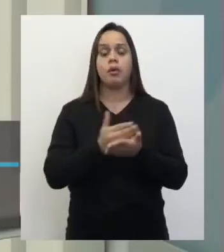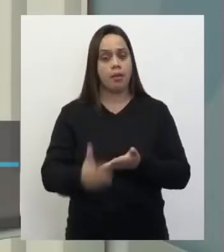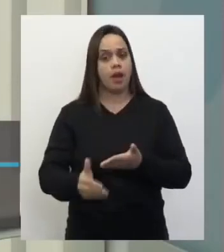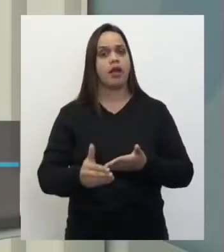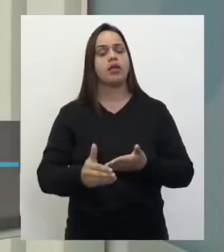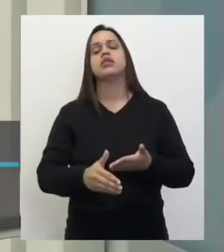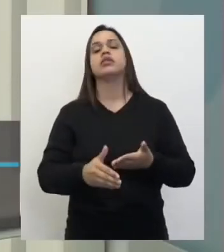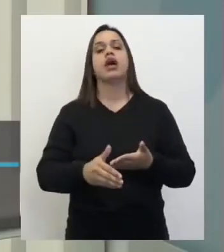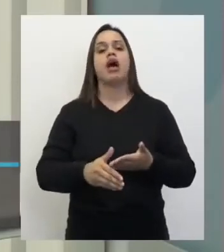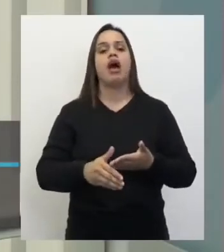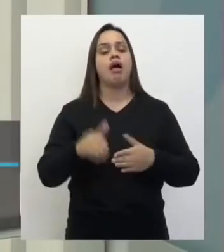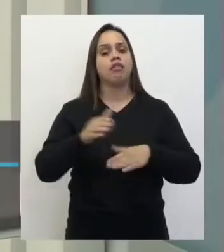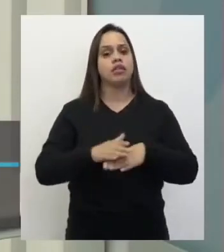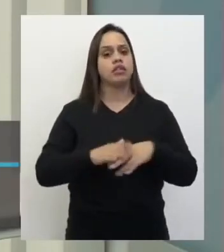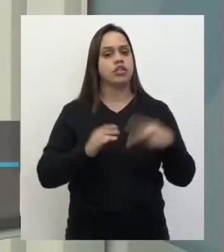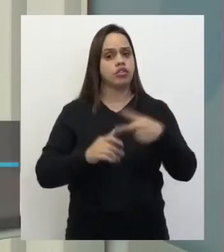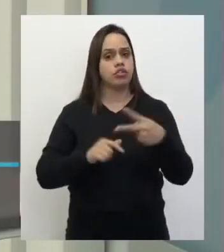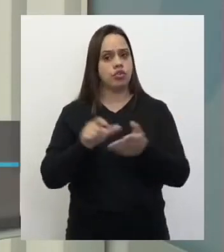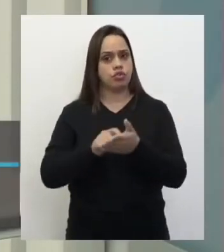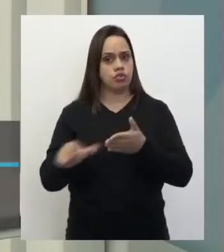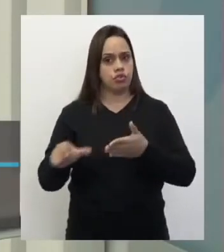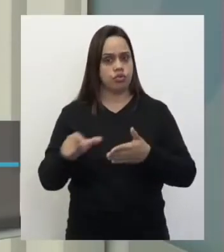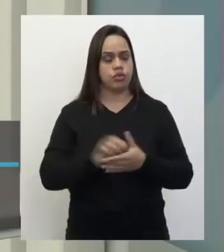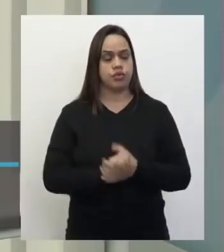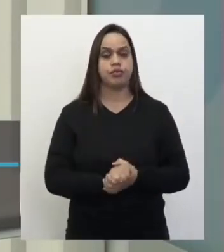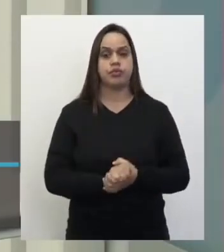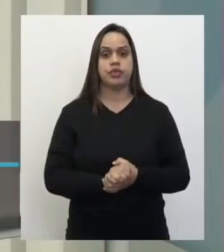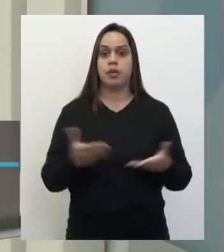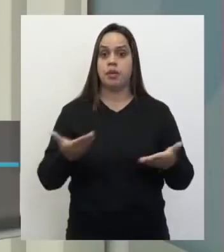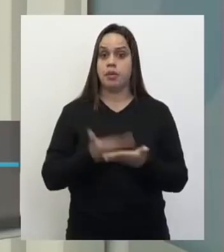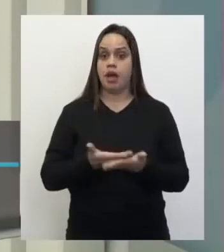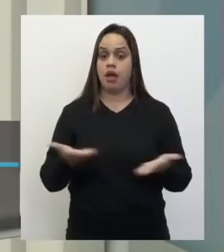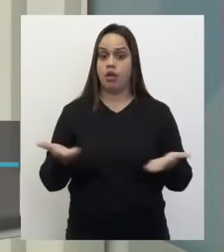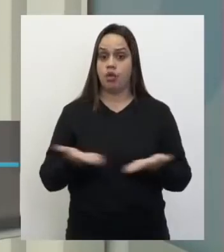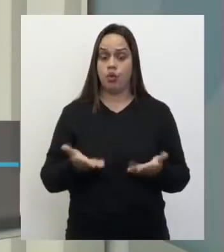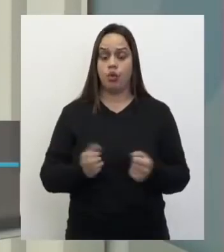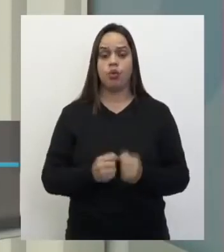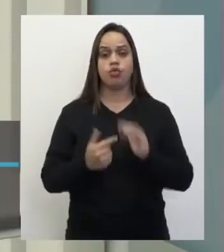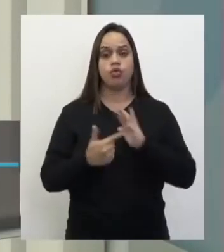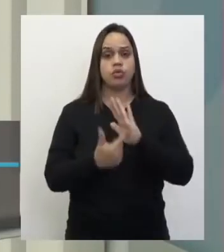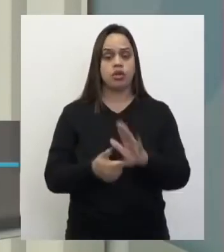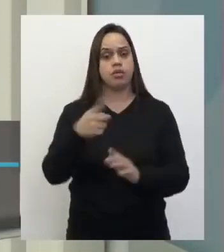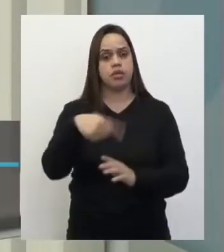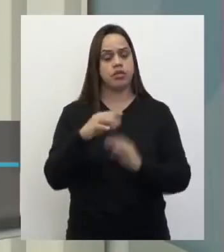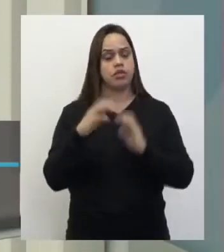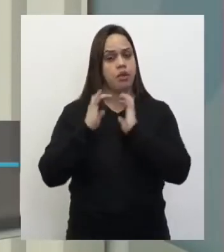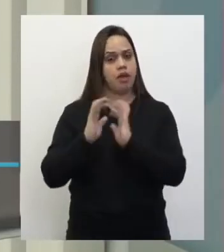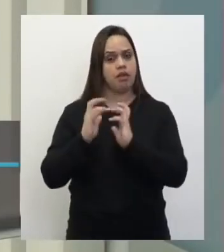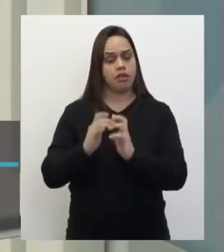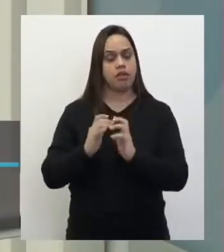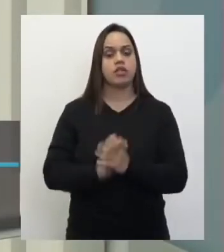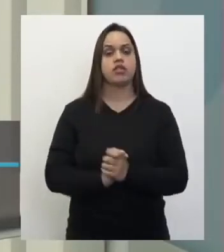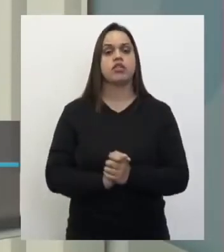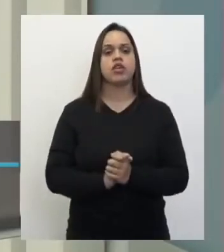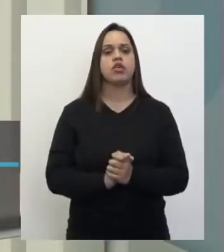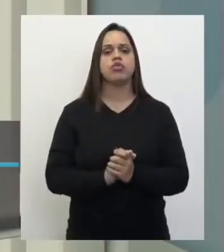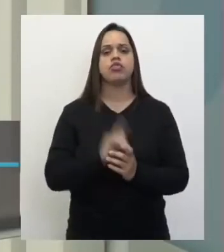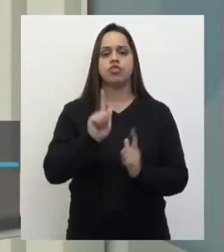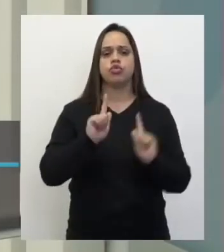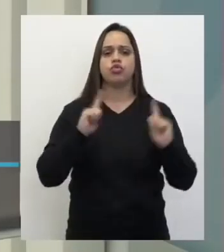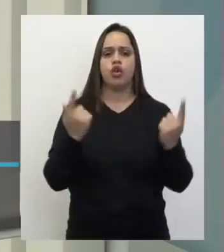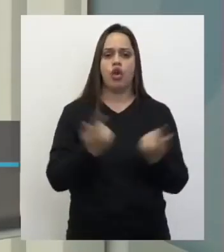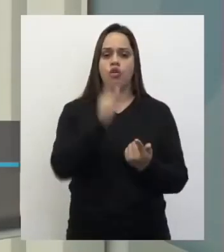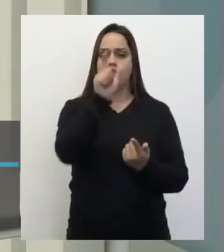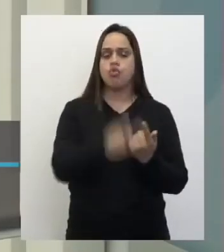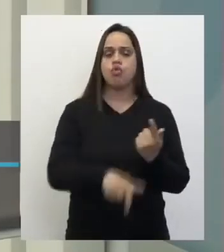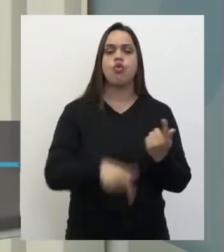pouco mais esses dois conceitos. Então, para a aula de hoje, eu trouxe uma reflexão de um dos geógrafos brasileiros,